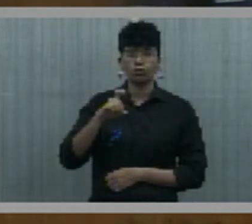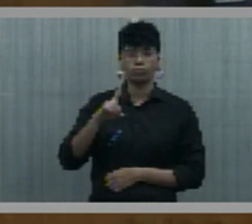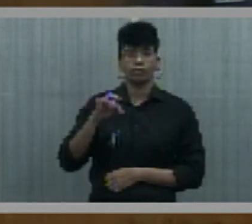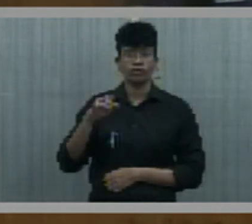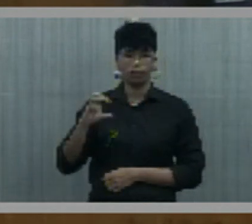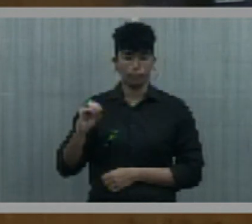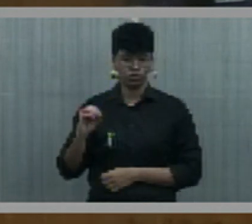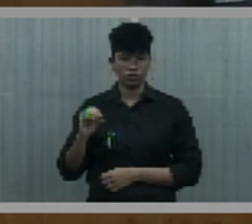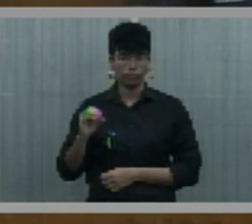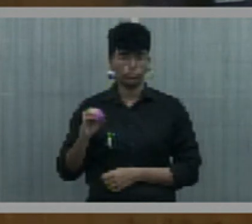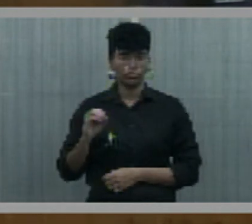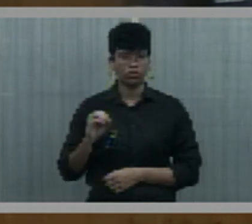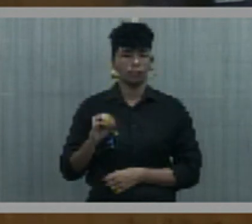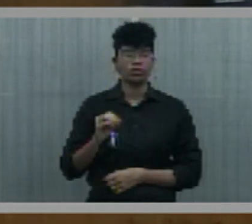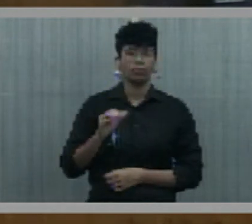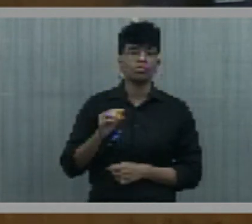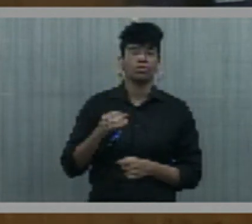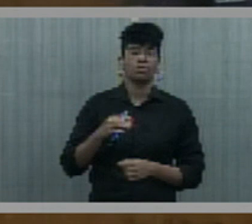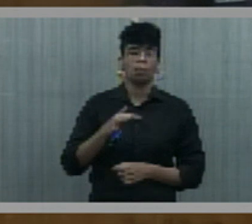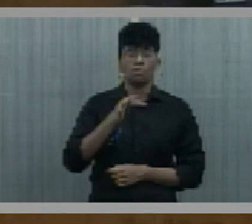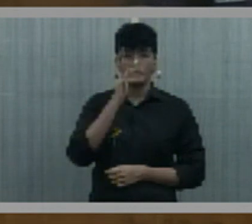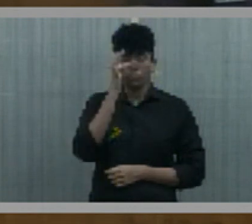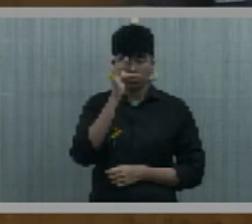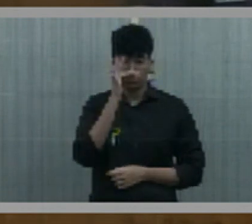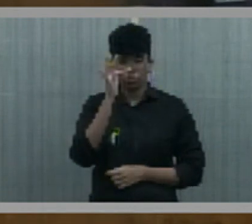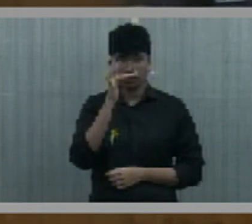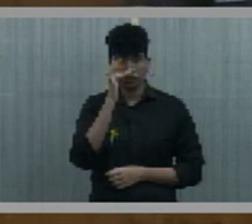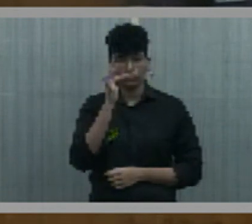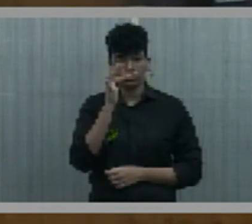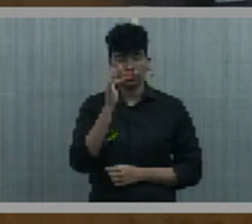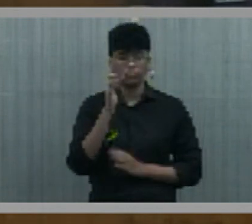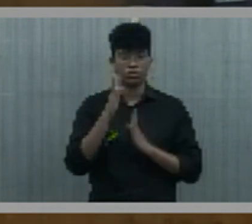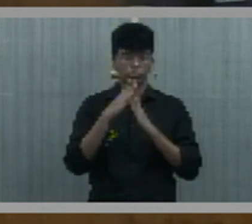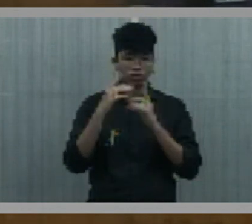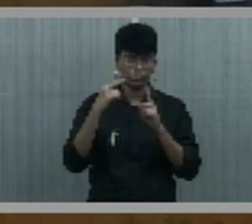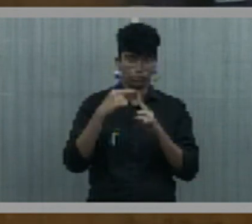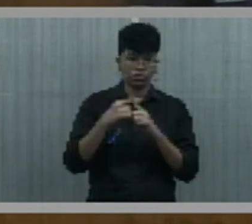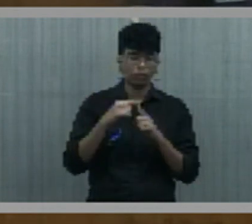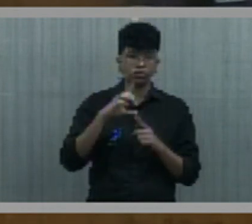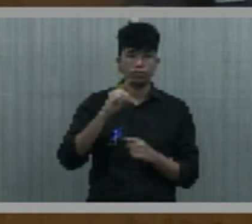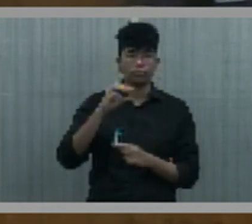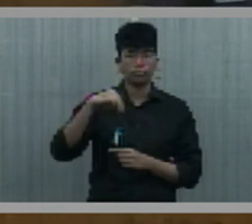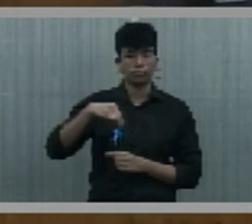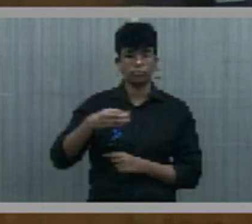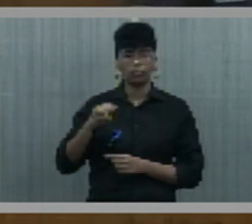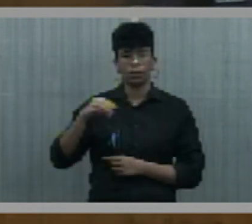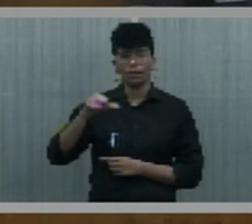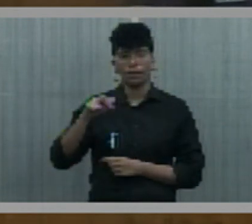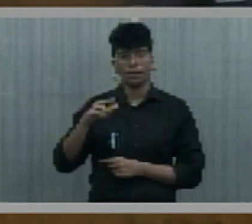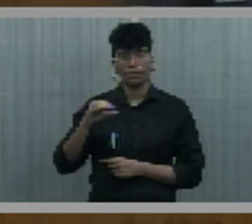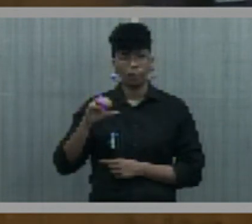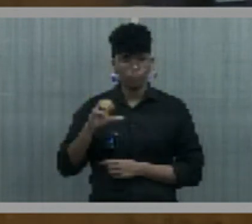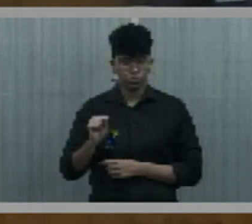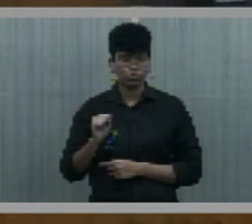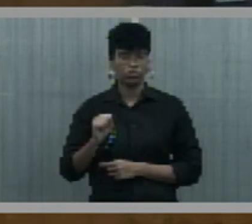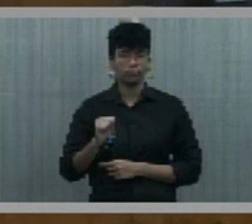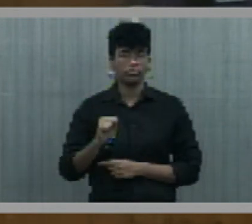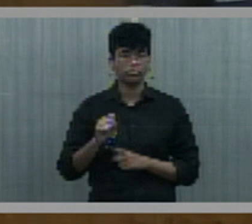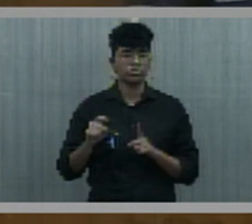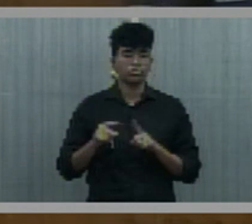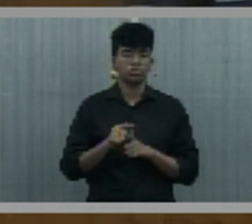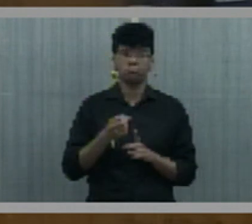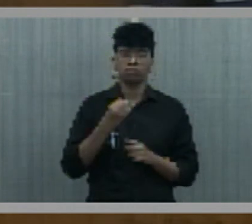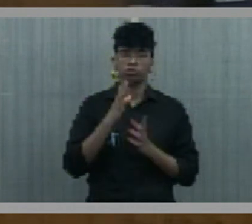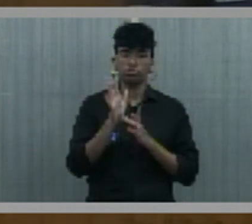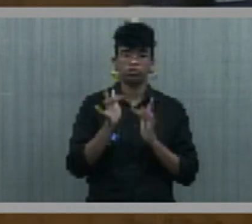e Bispo de Floriano, da Diocese Floriano, e Dom Marcos Tavone, Bispo da Diocese de Bom